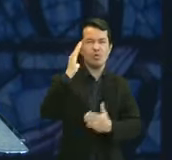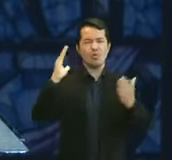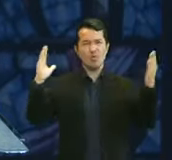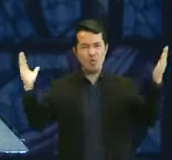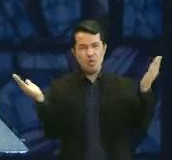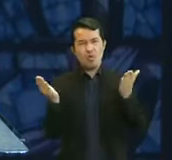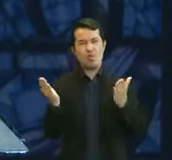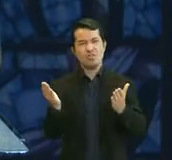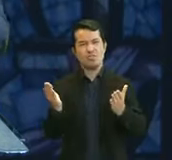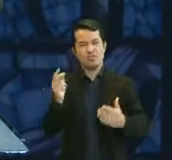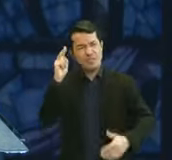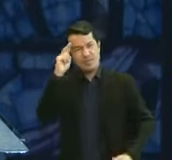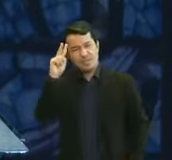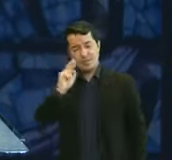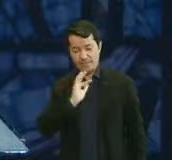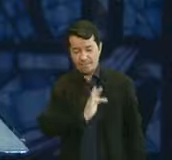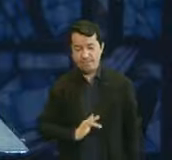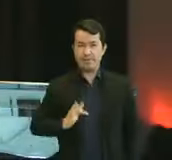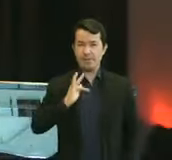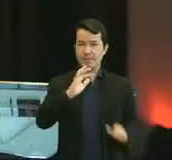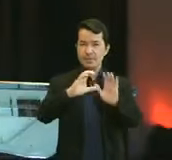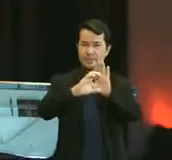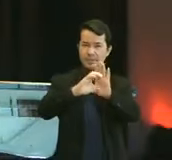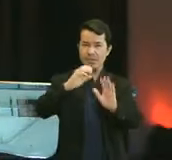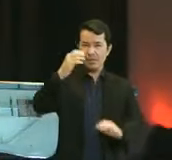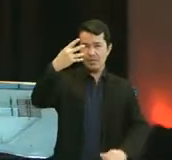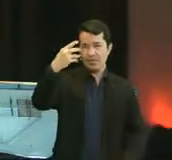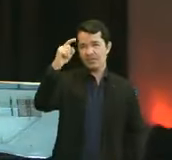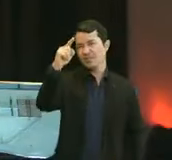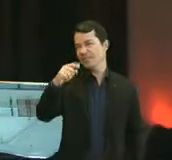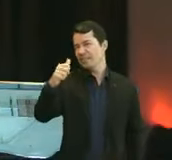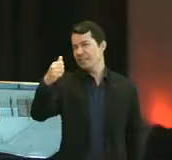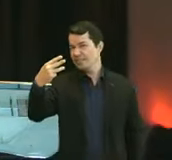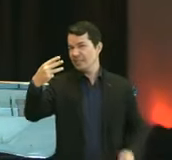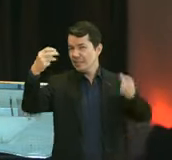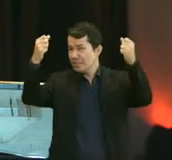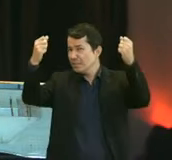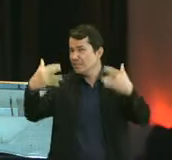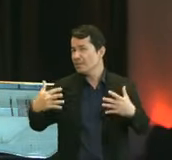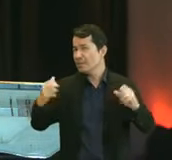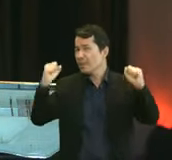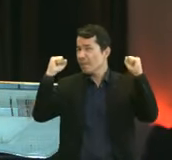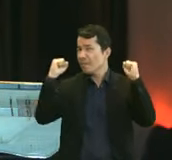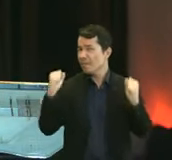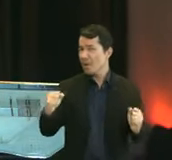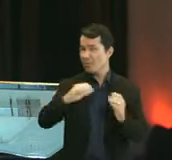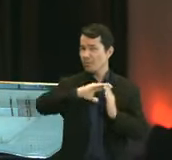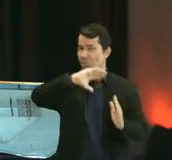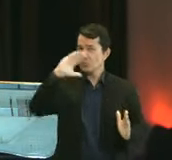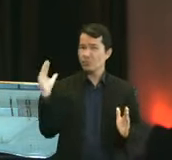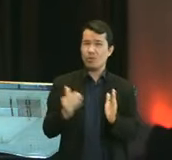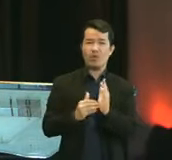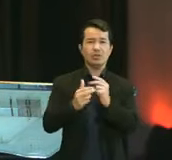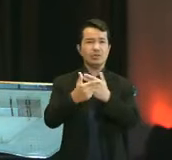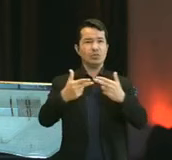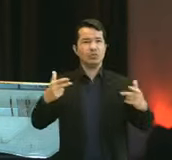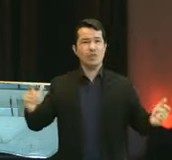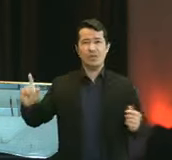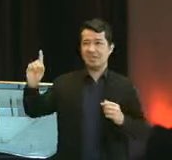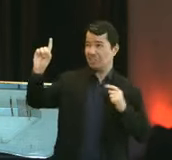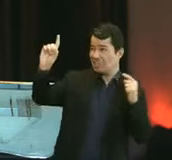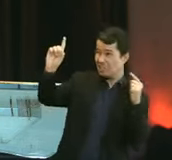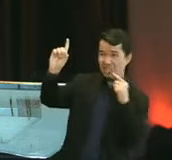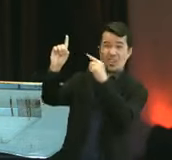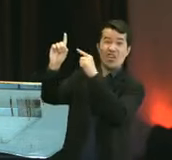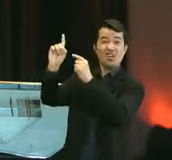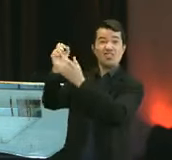Filipenses 4:13, posso todas as coisas naquele que me fortalece. Ele não estava falando de conquistas e vitórias,